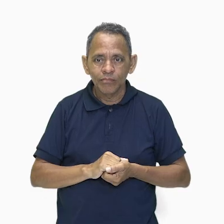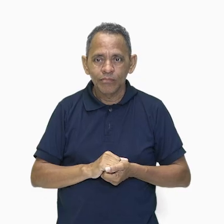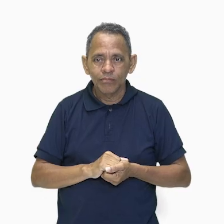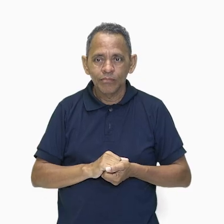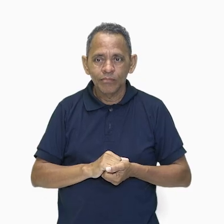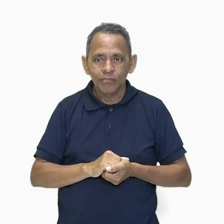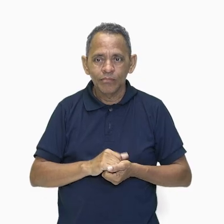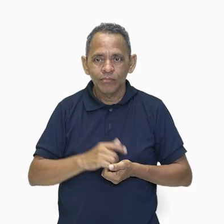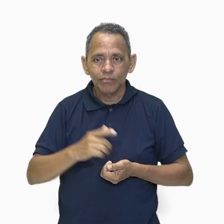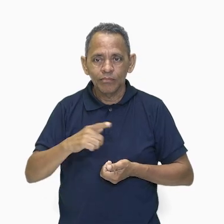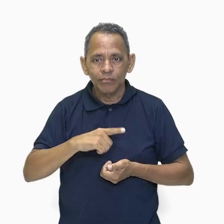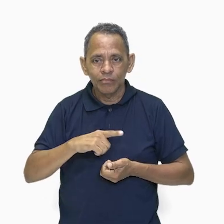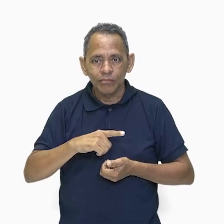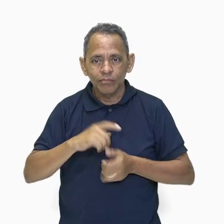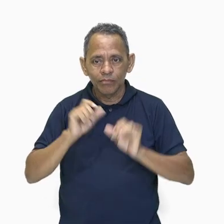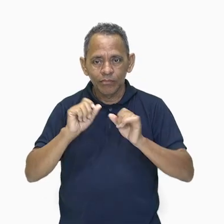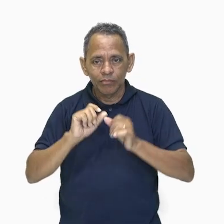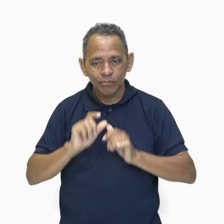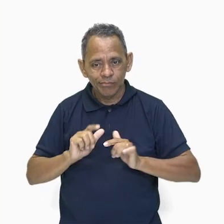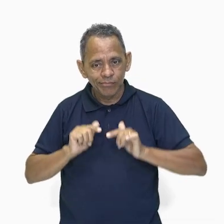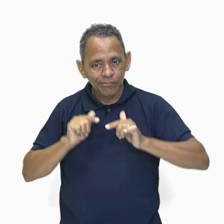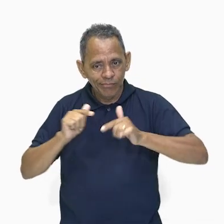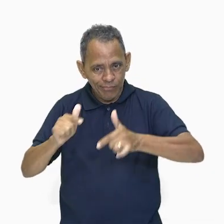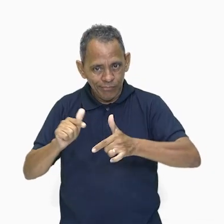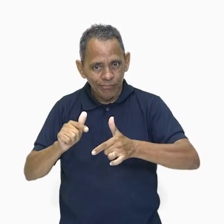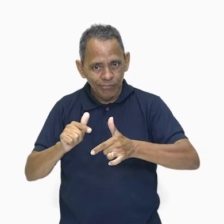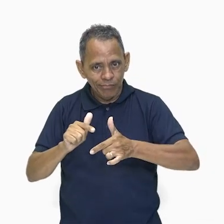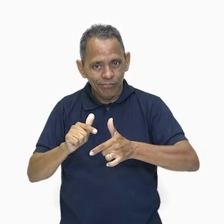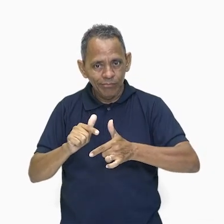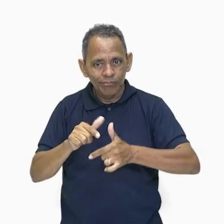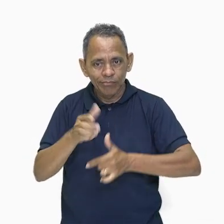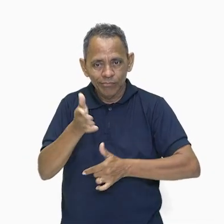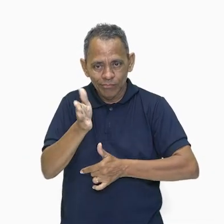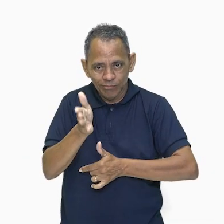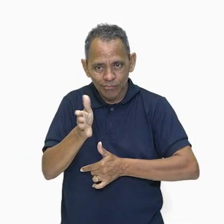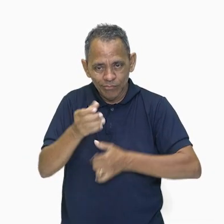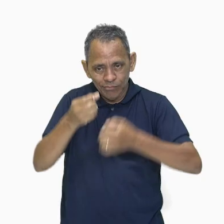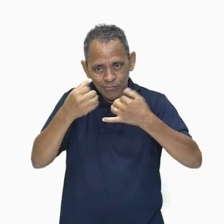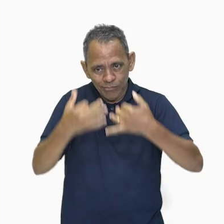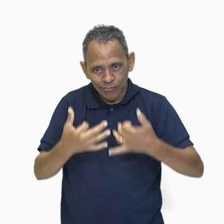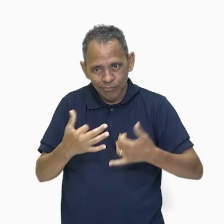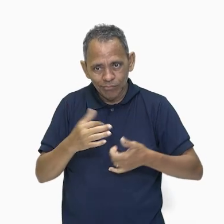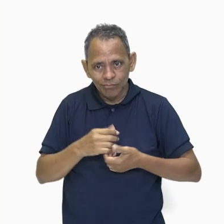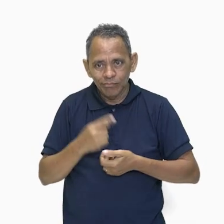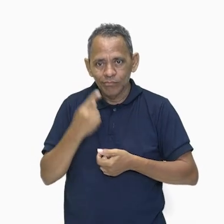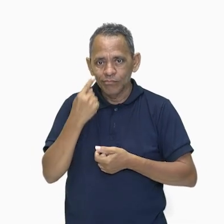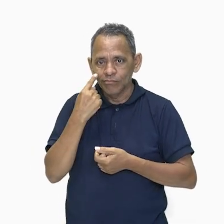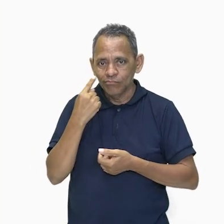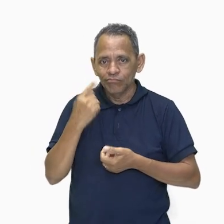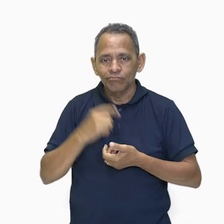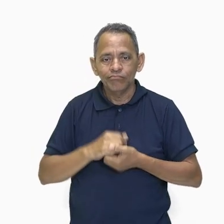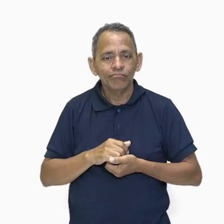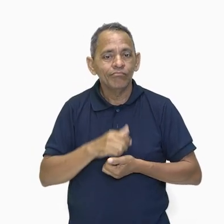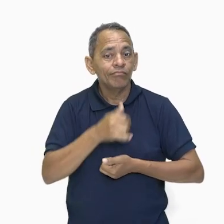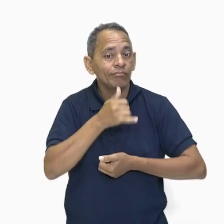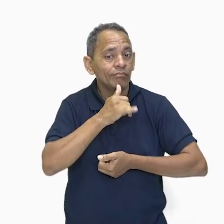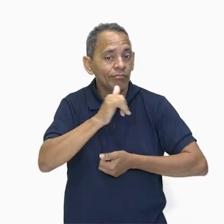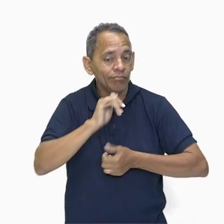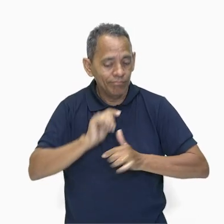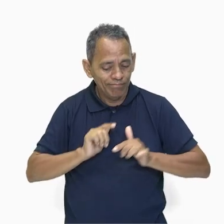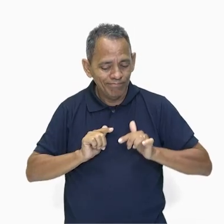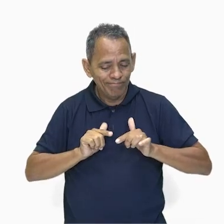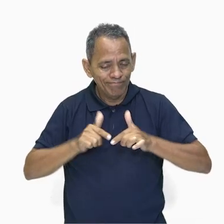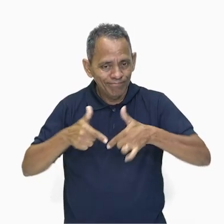de ativação, que é o que a gente acabou de falar, que é isso aqui, ó, energia de ativação,